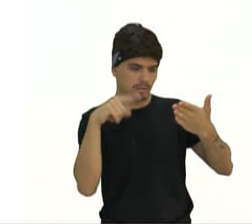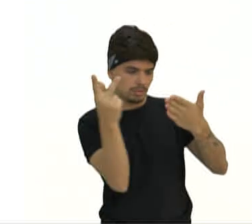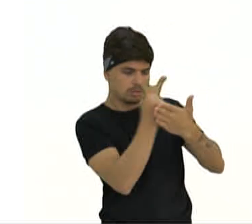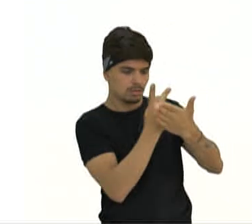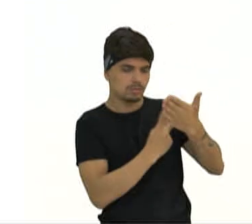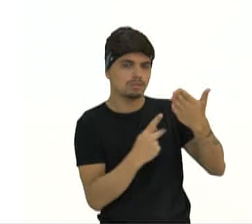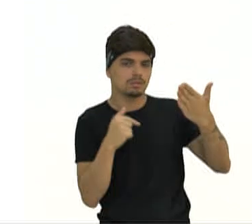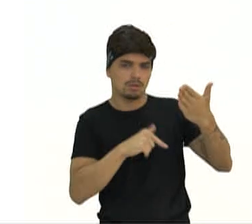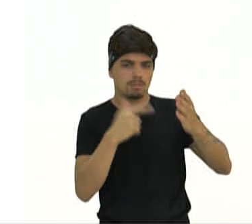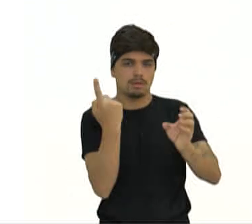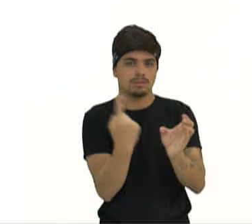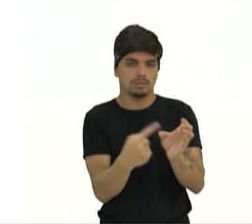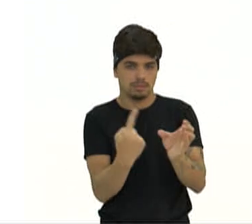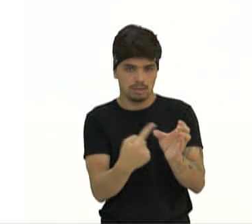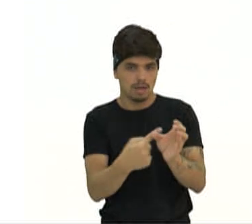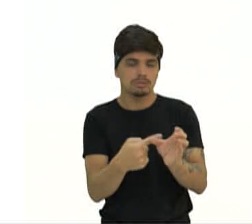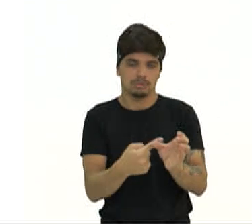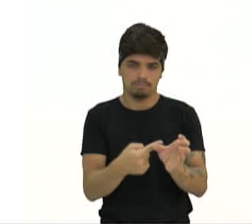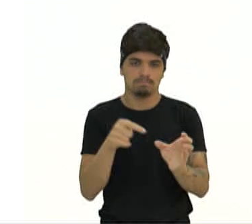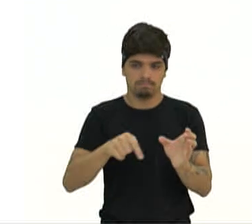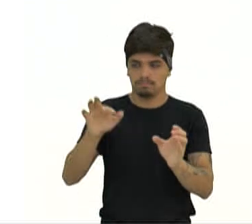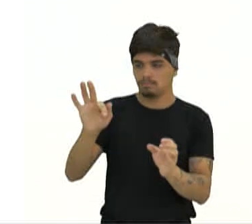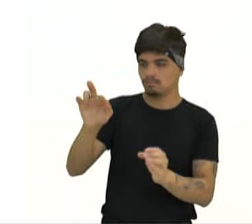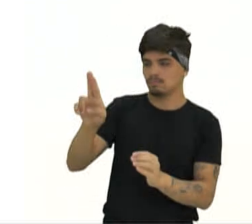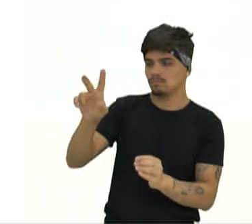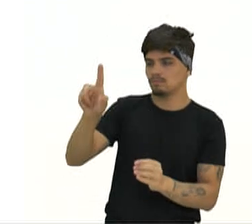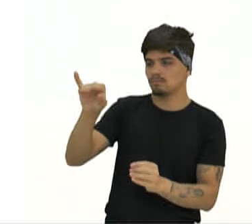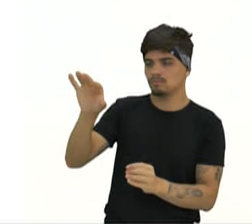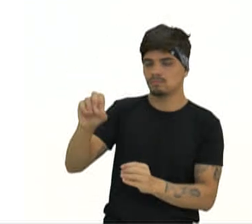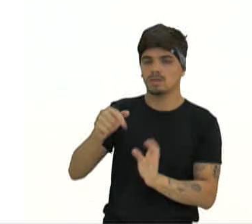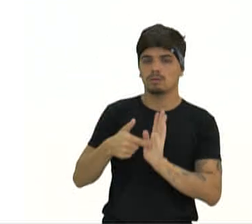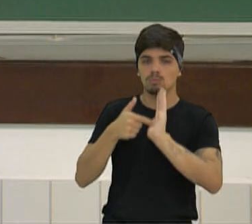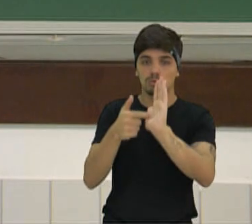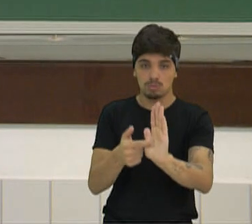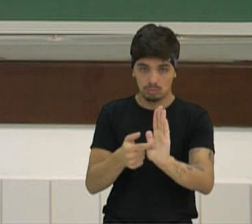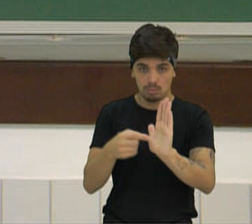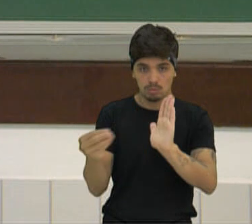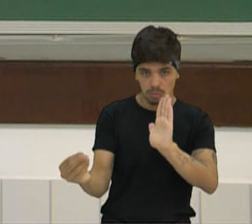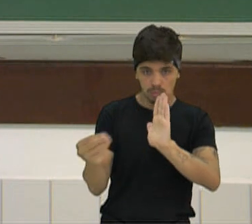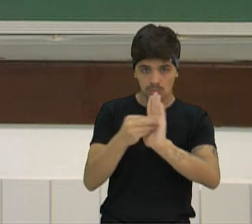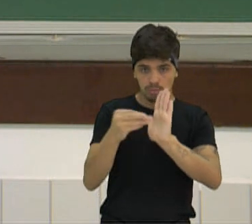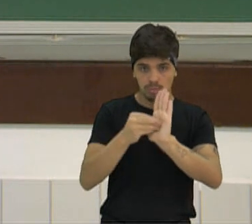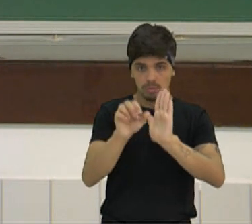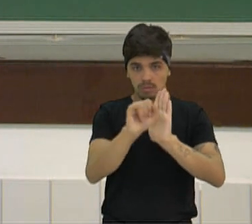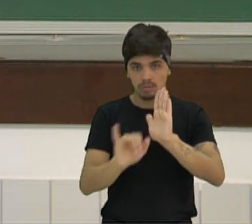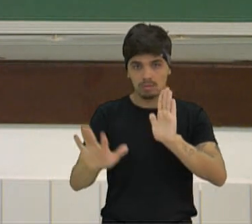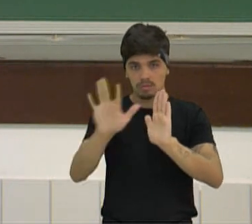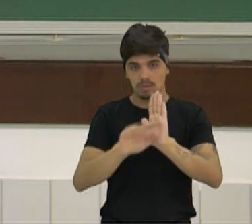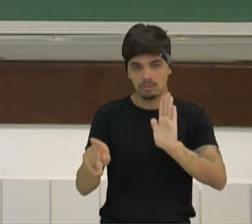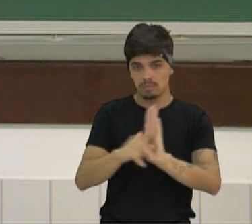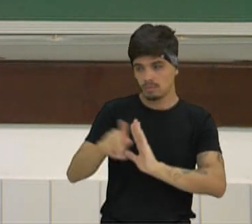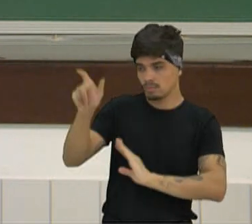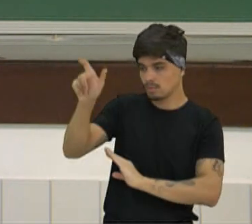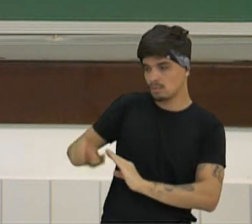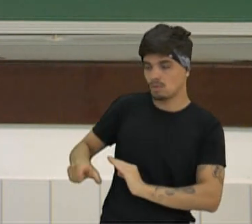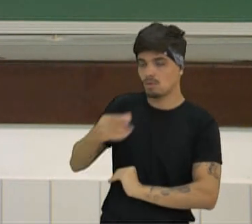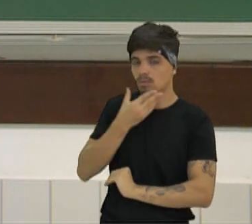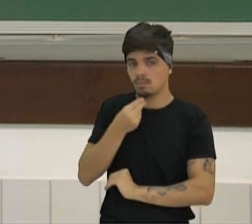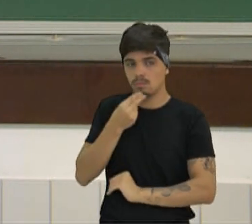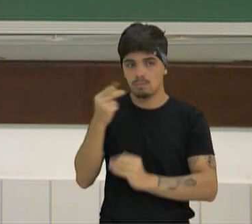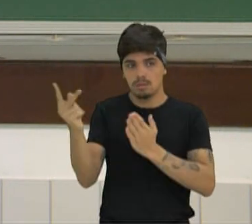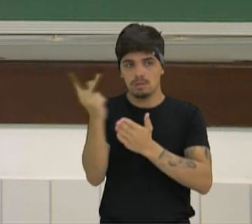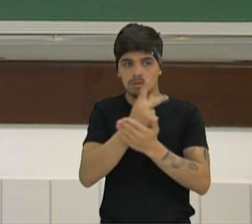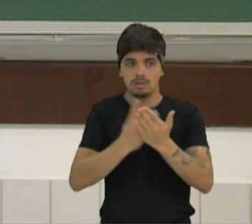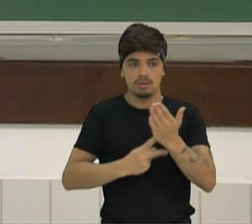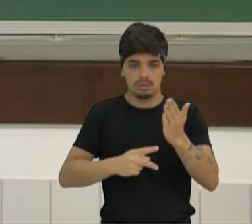ali uma cidade o Fúlvio colocou uma imagem do Stephen desenhando